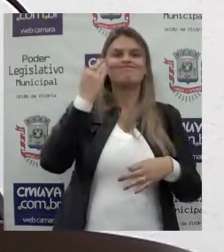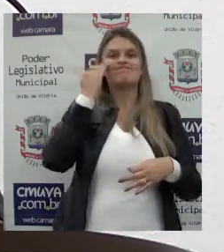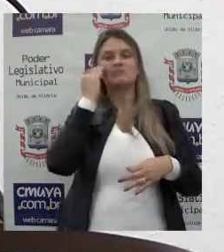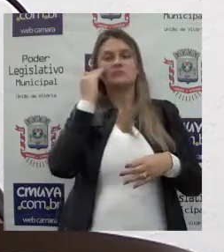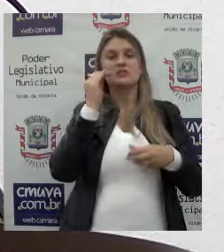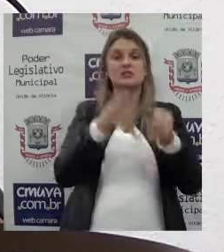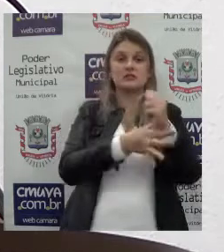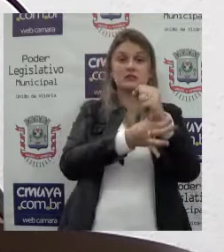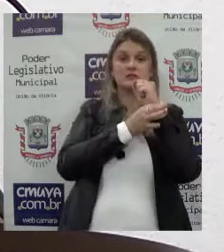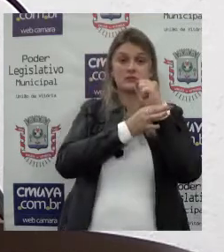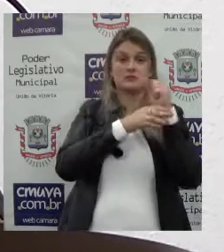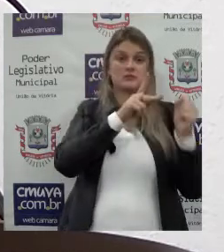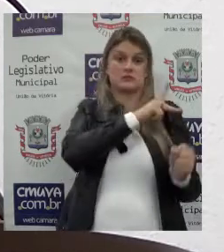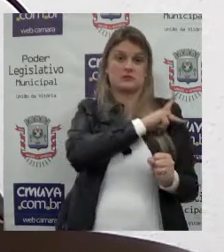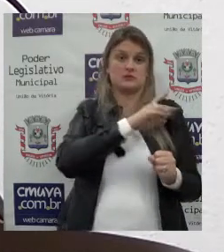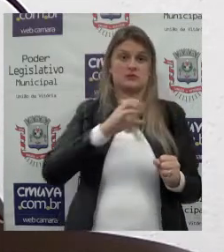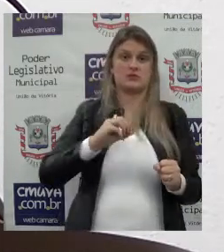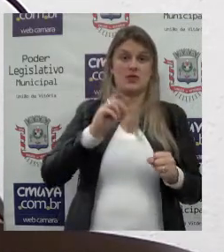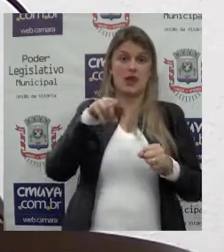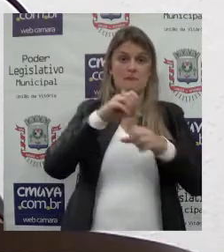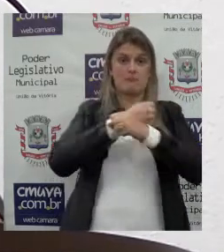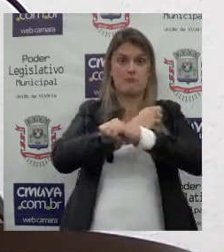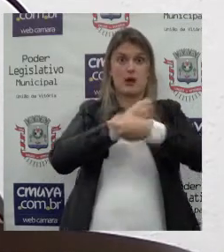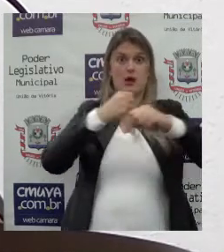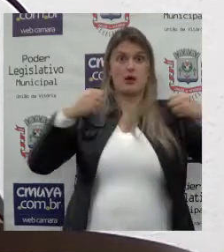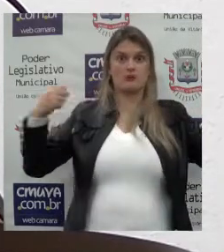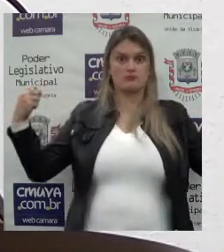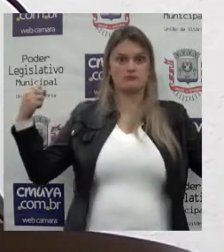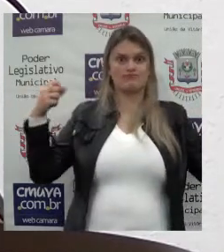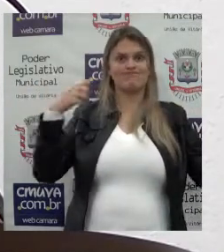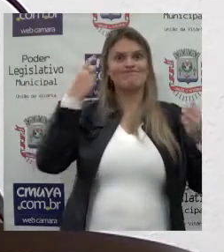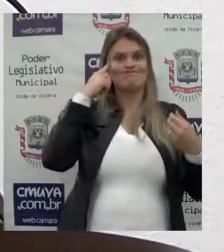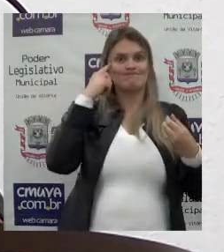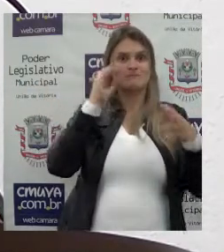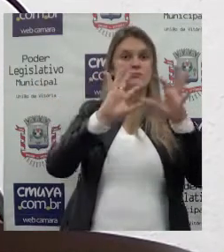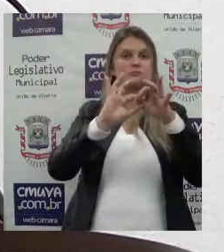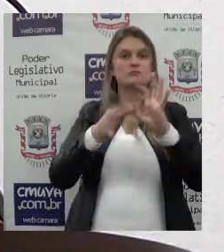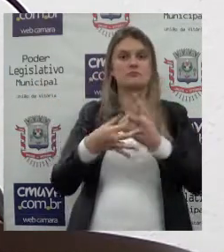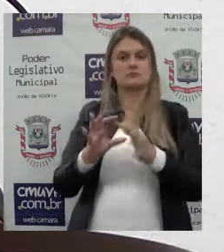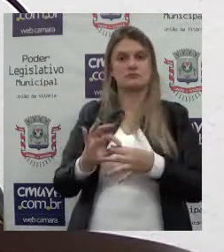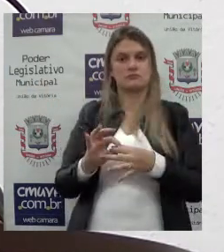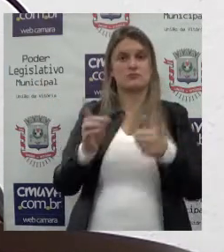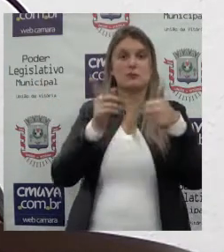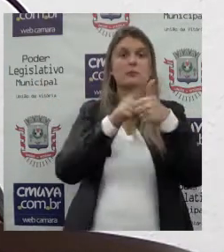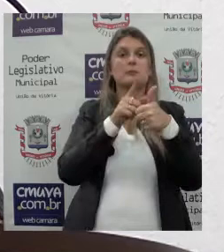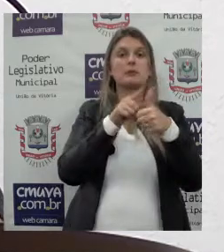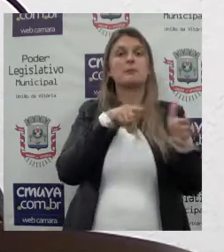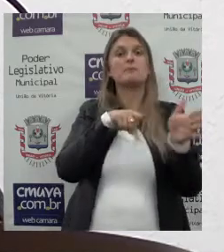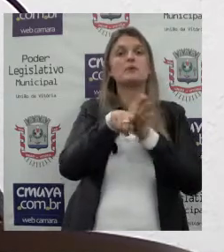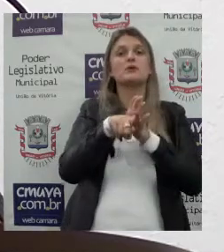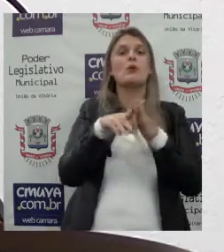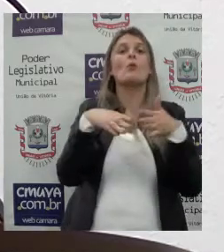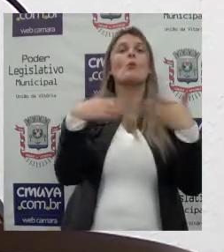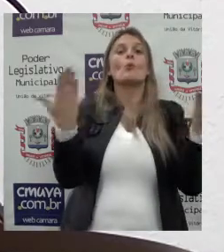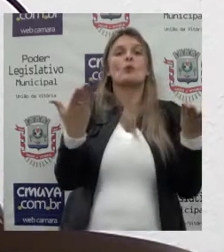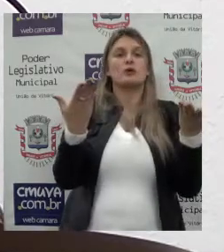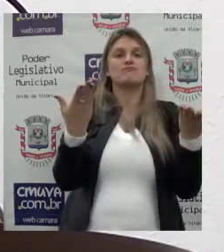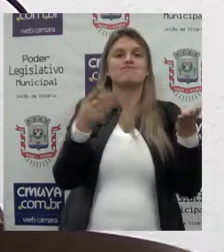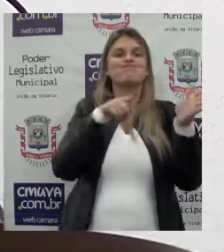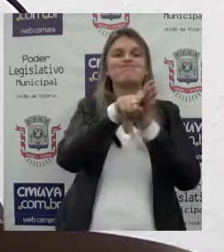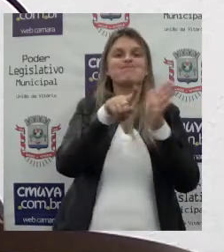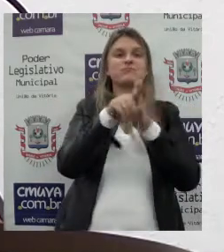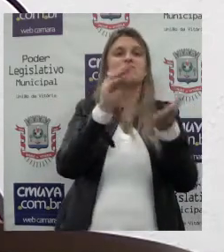jurídico, não entendem que a segurança pública é um contexto muito mais amplo. E a primeira pergunta que eu